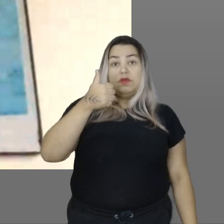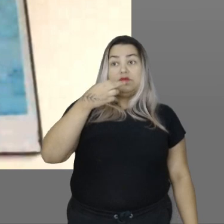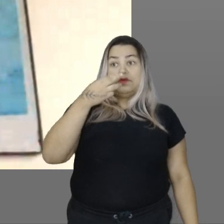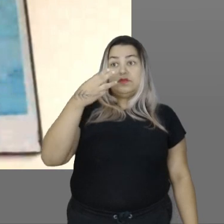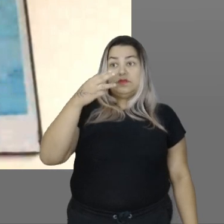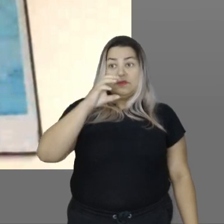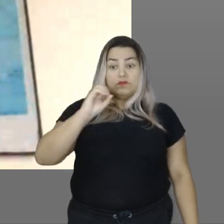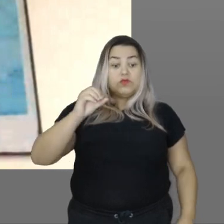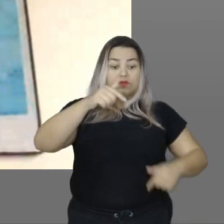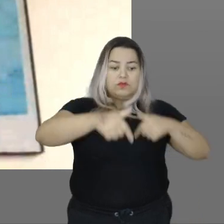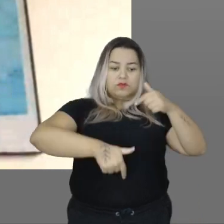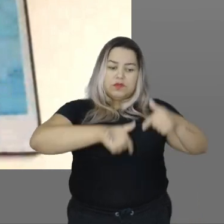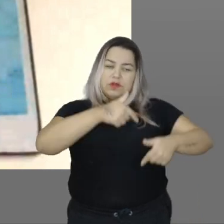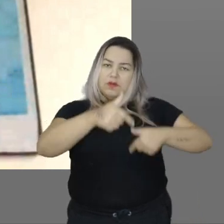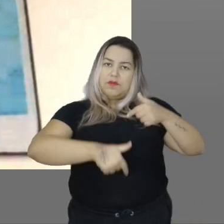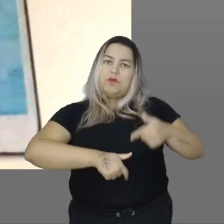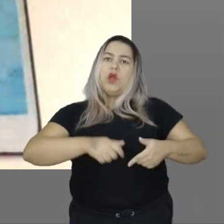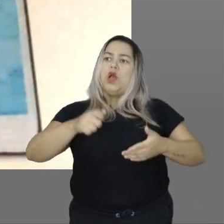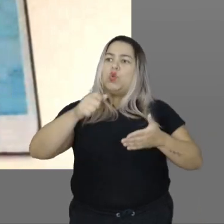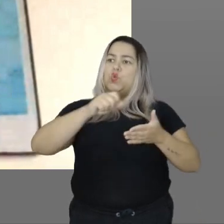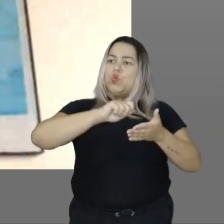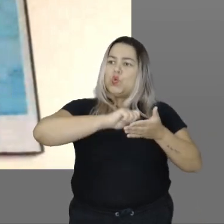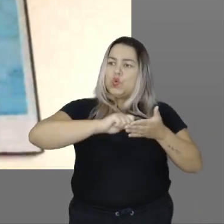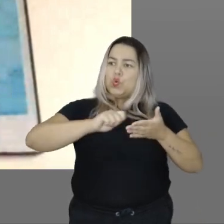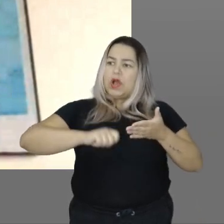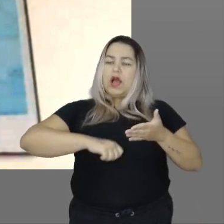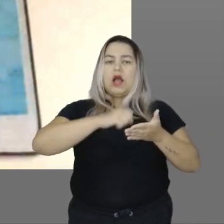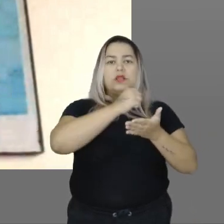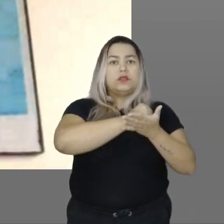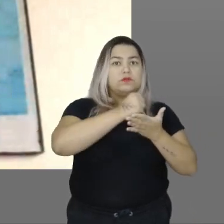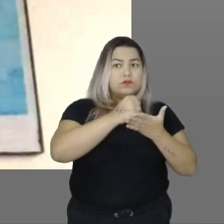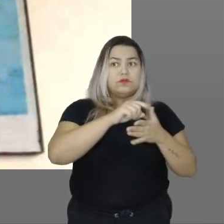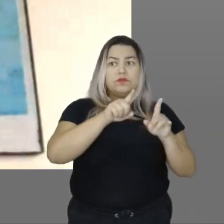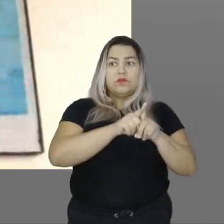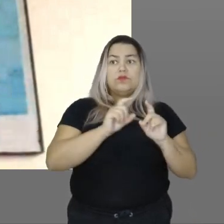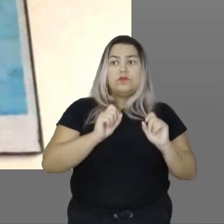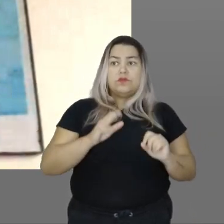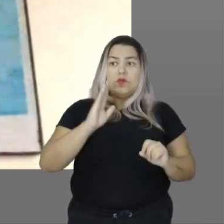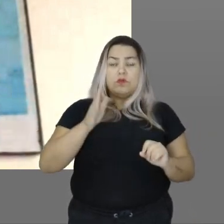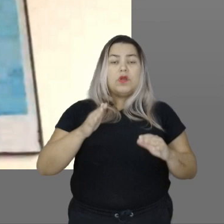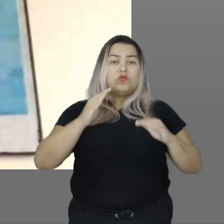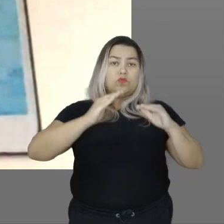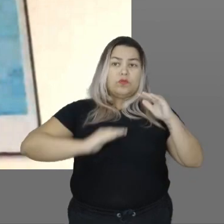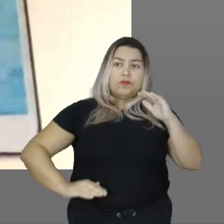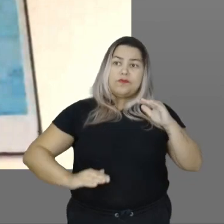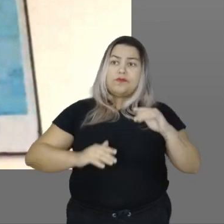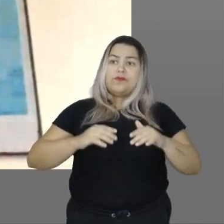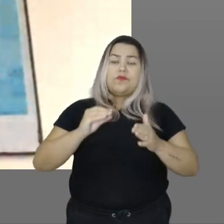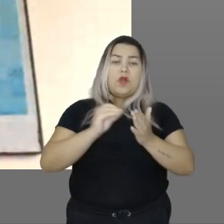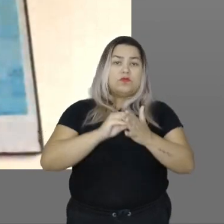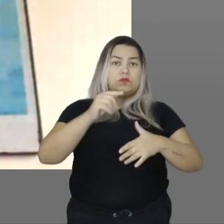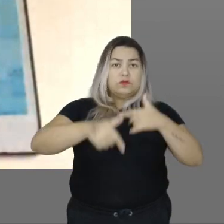1.390.000 empregos com carteira assinada. Já baixamos o índice de desemprego para o menor índice